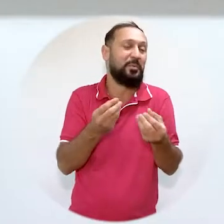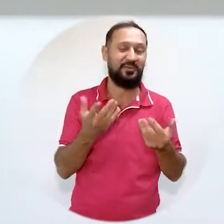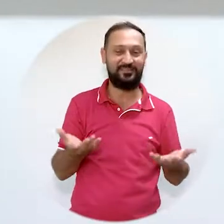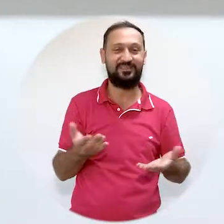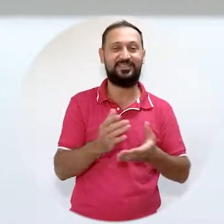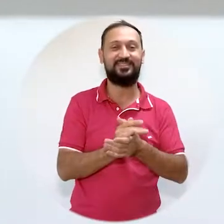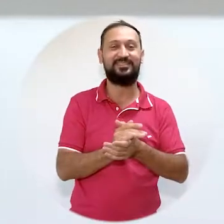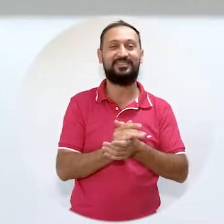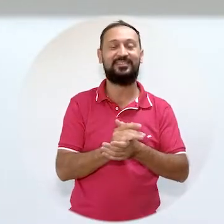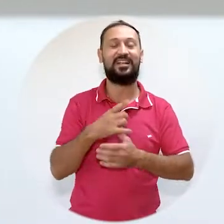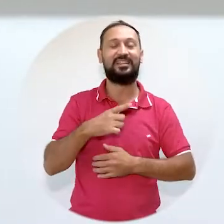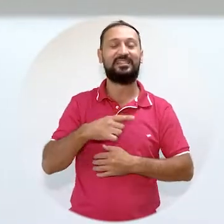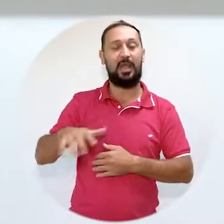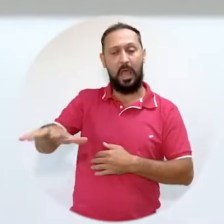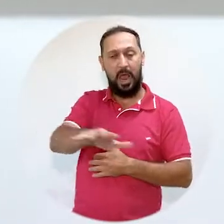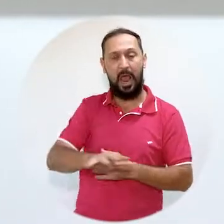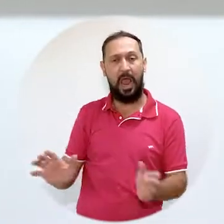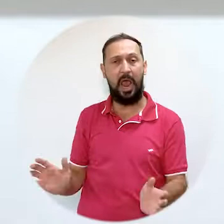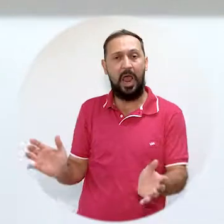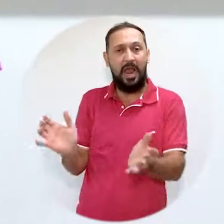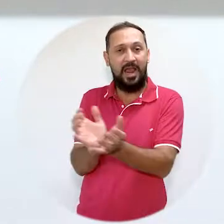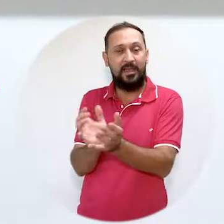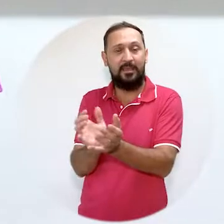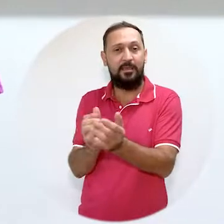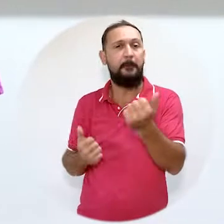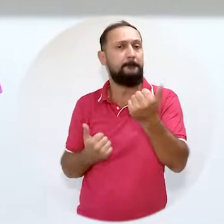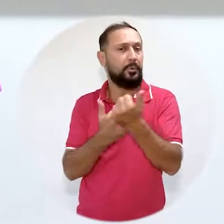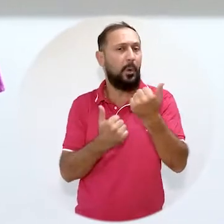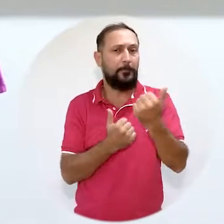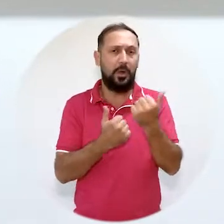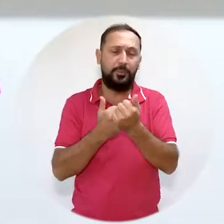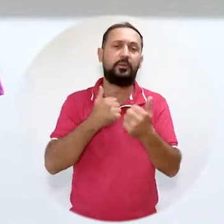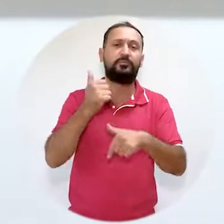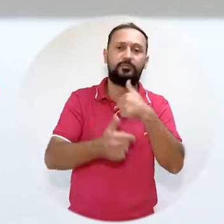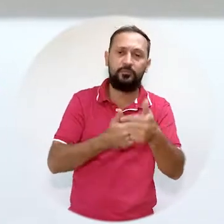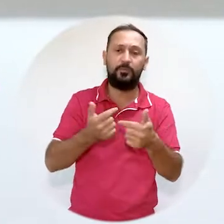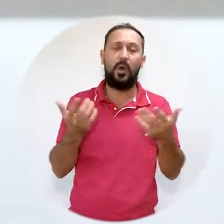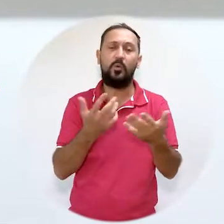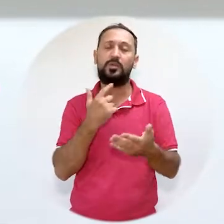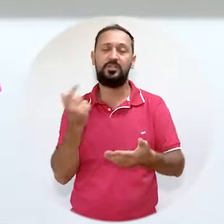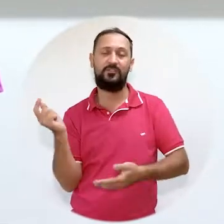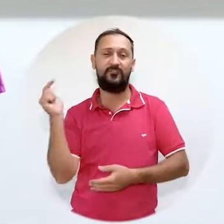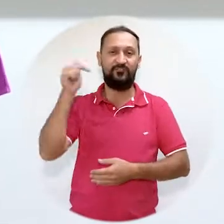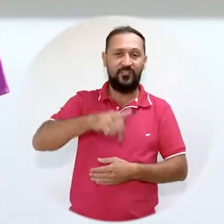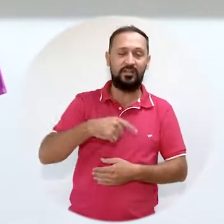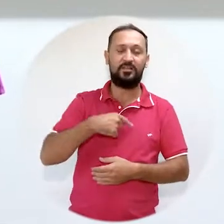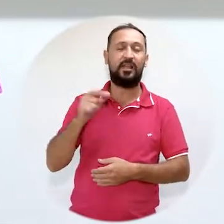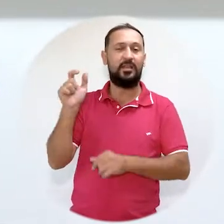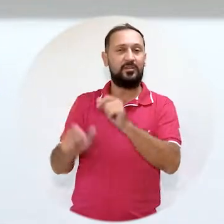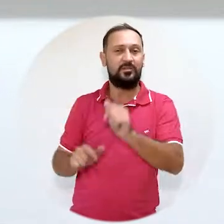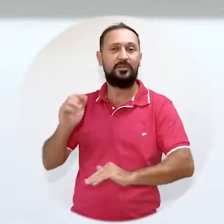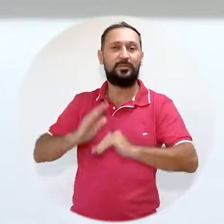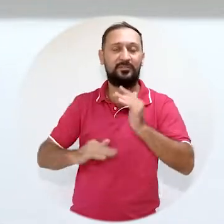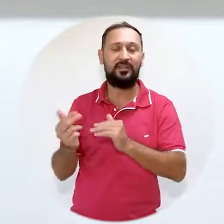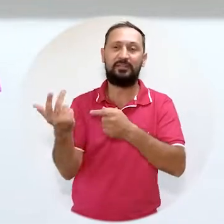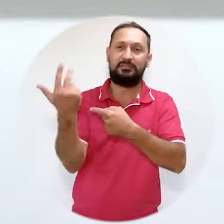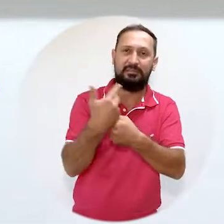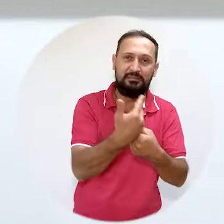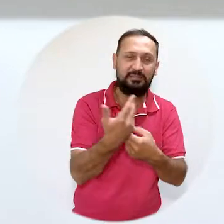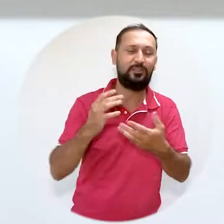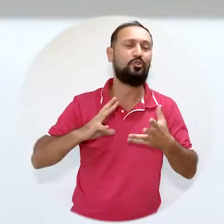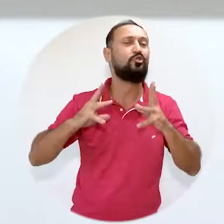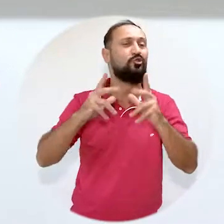toda uma equipe por trás de tudo que a gente faz, até para a gente estar aqui hoje, né? Tem os meninos aqui gravando,